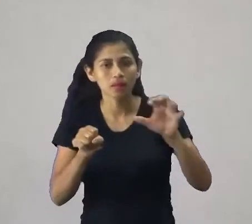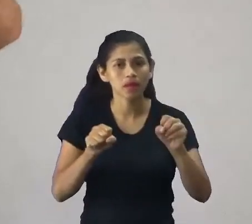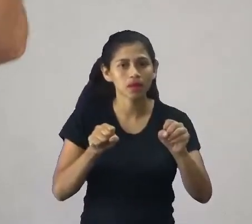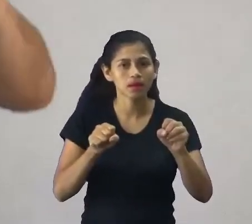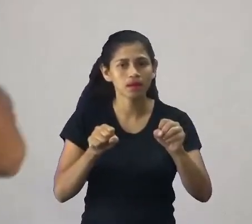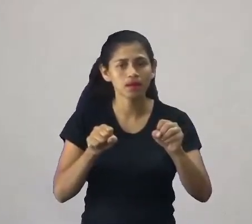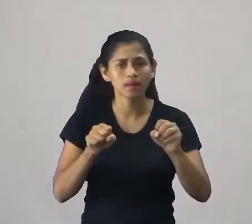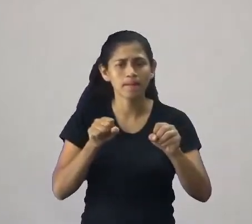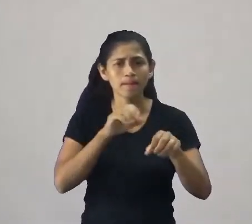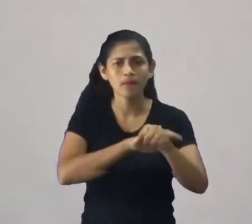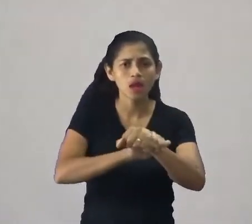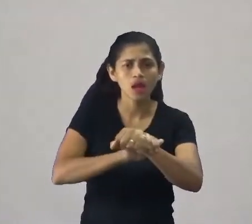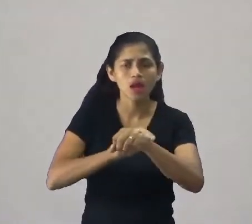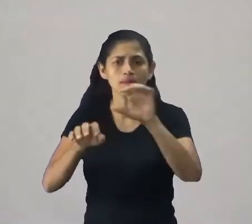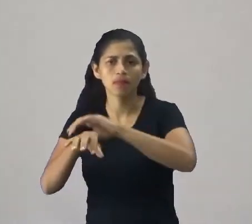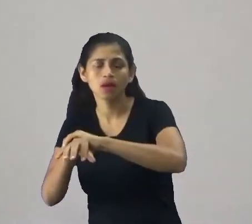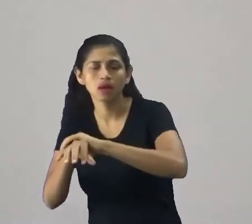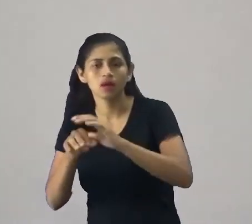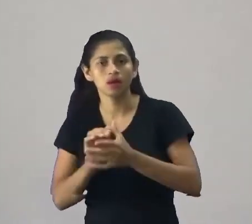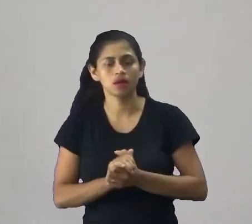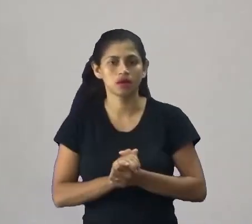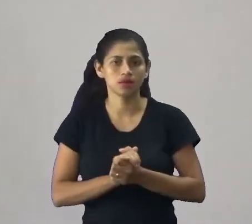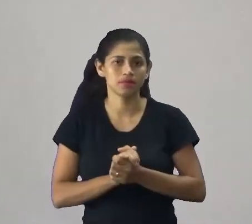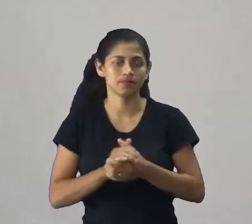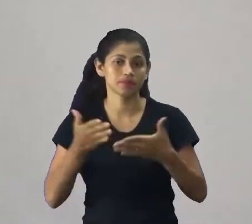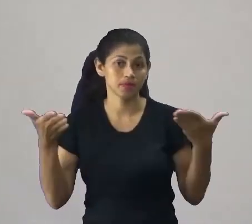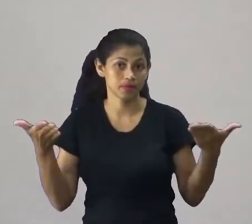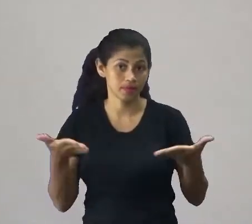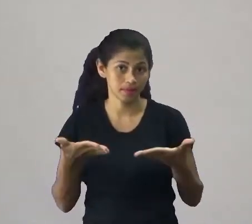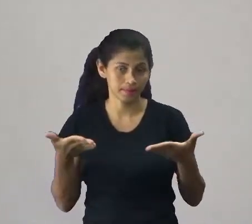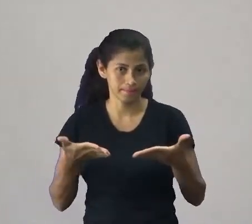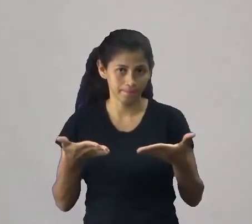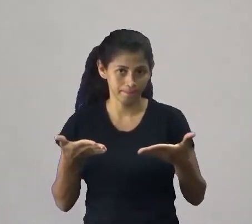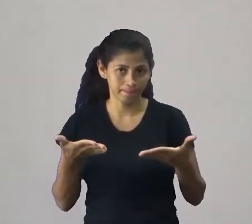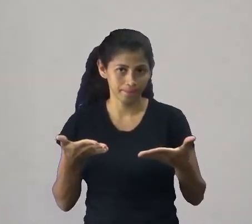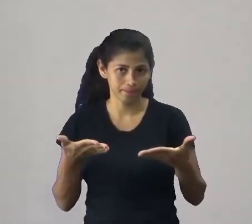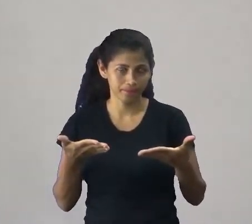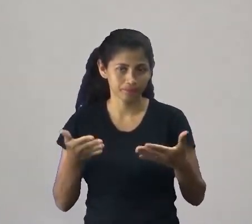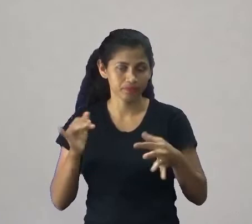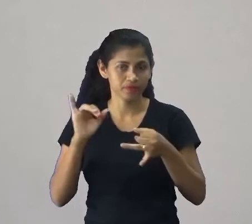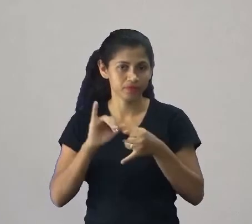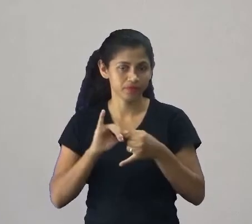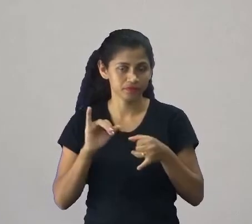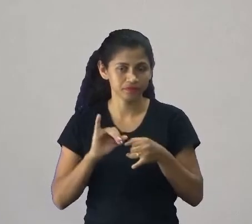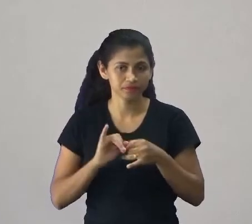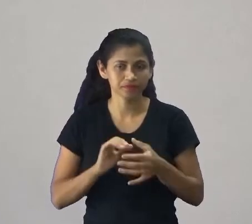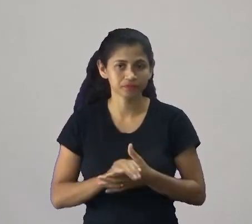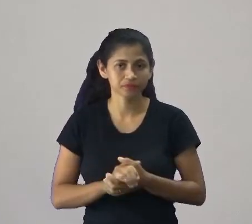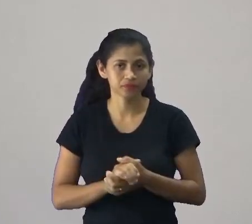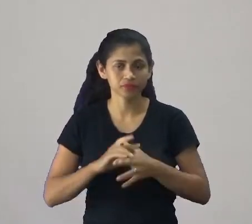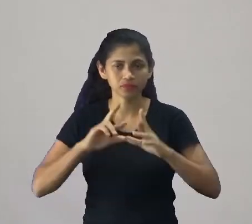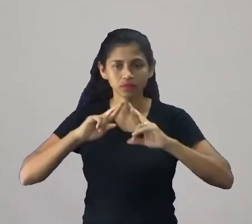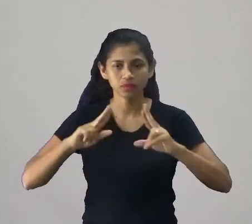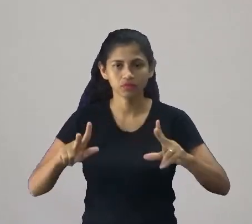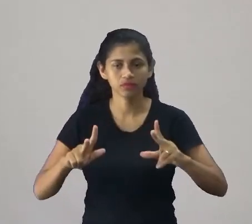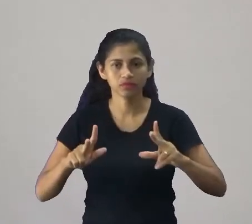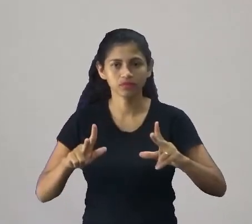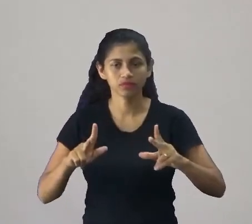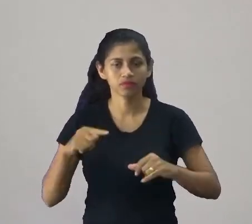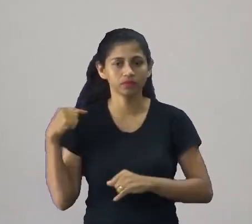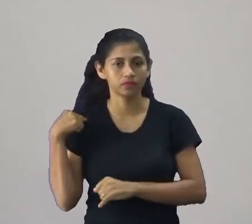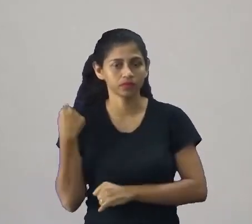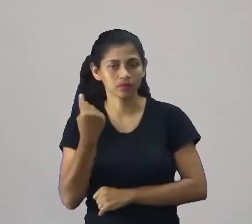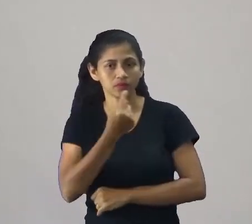correndo aqui, pegando, toca, pega. Gente, agora, para fazer uma coisa diferente aqui, a gente